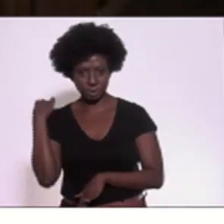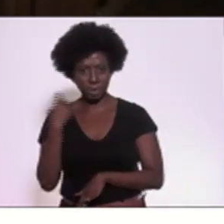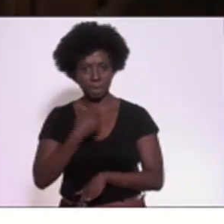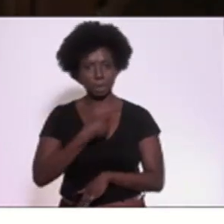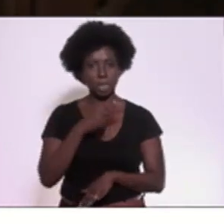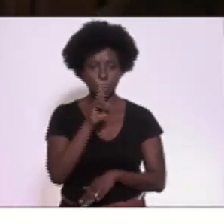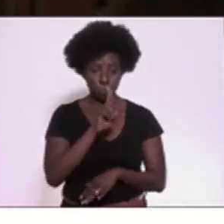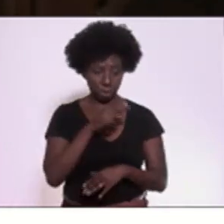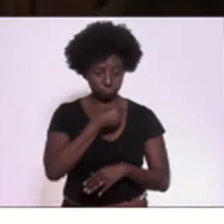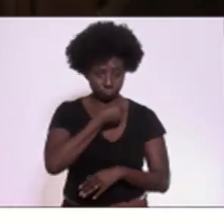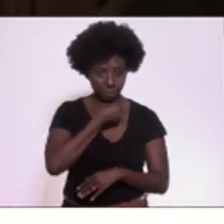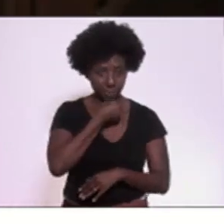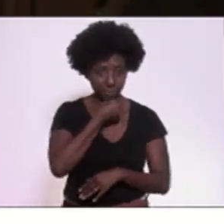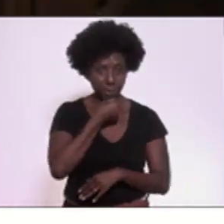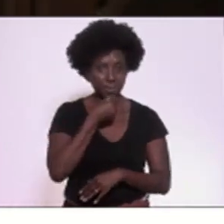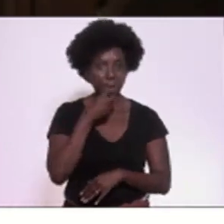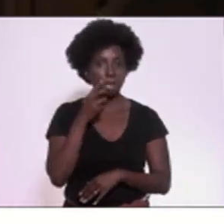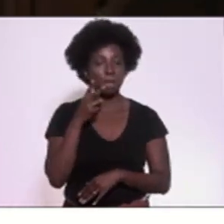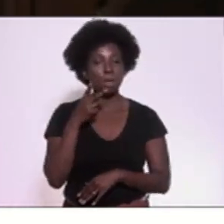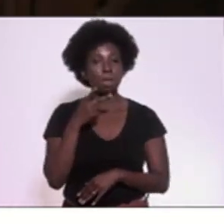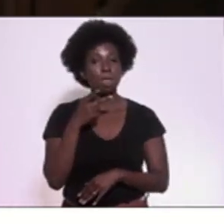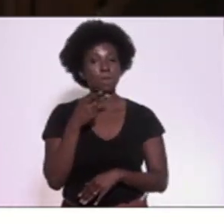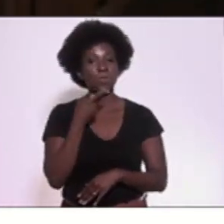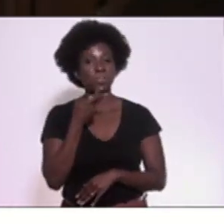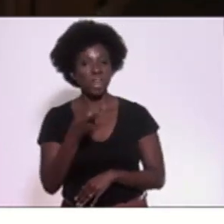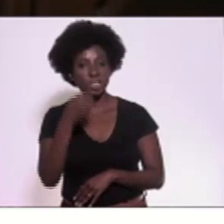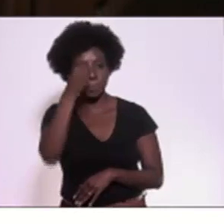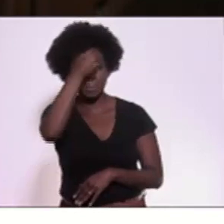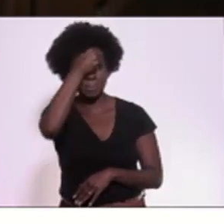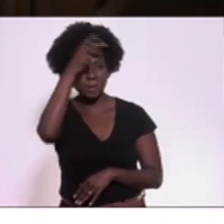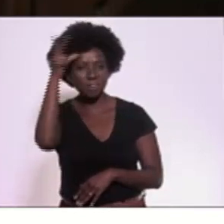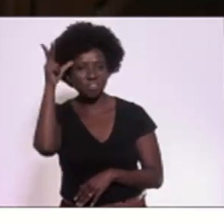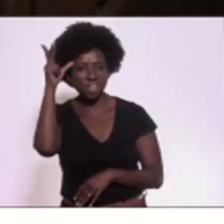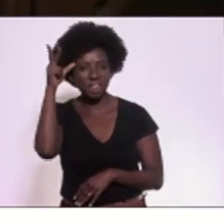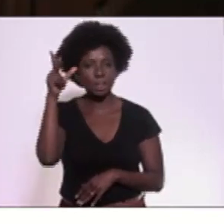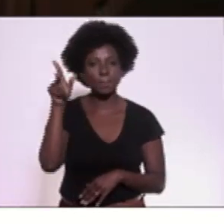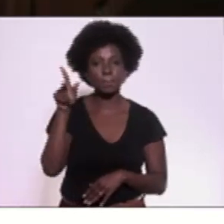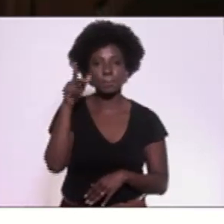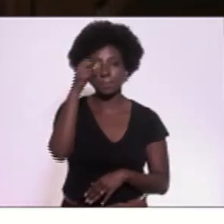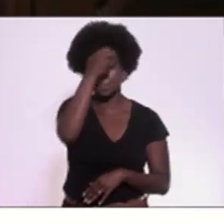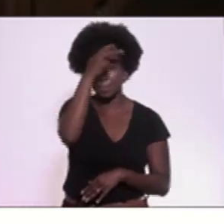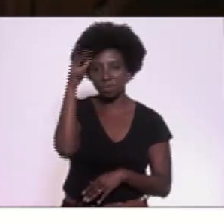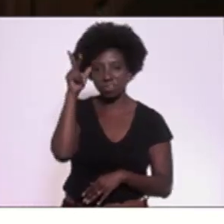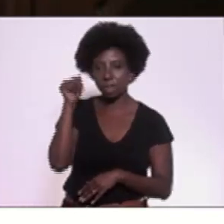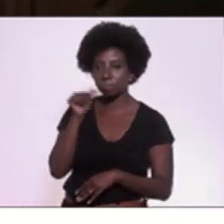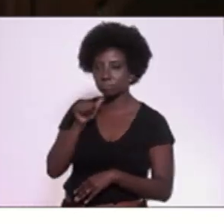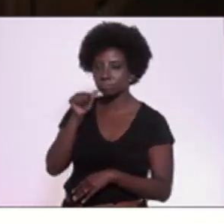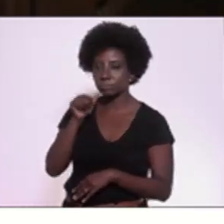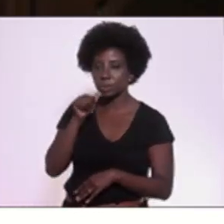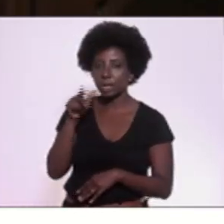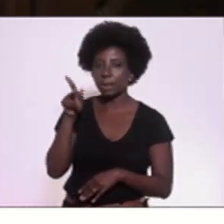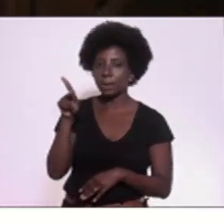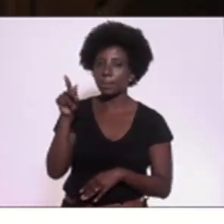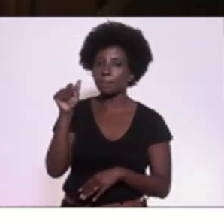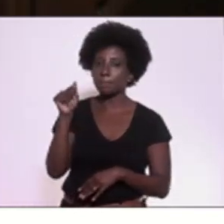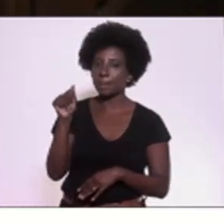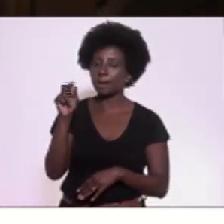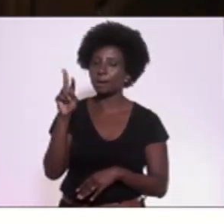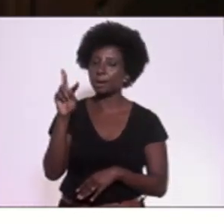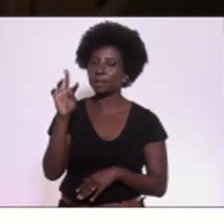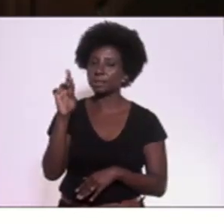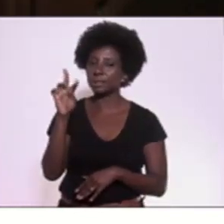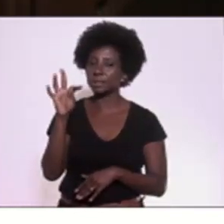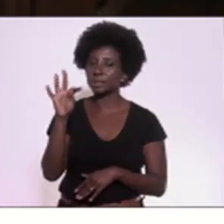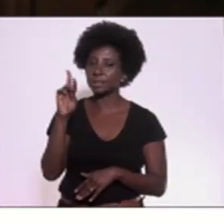Patrícia Arce, prefeita de uma cidade chamada Vinto, em Bogotá.